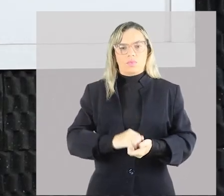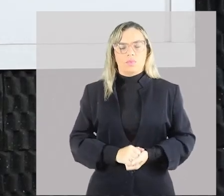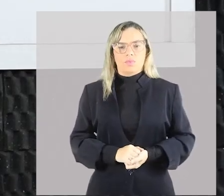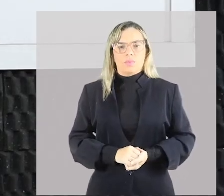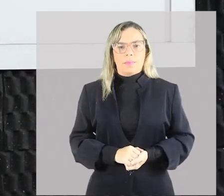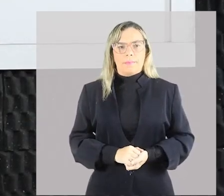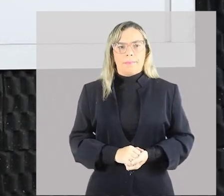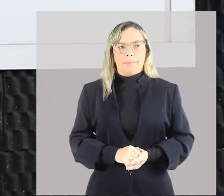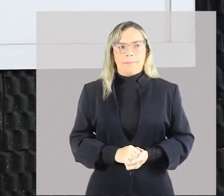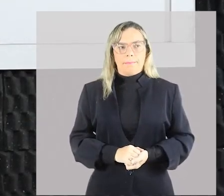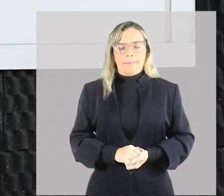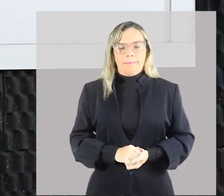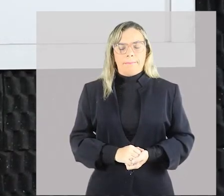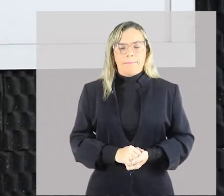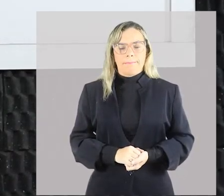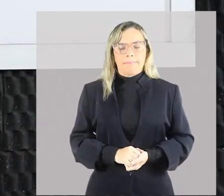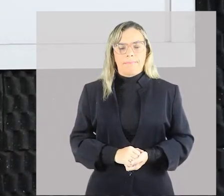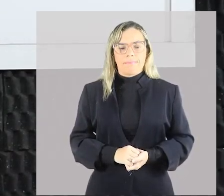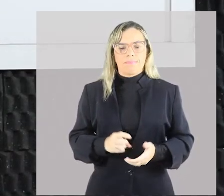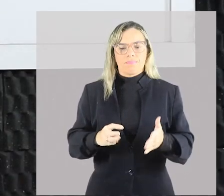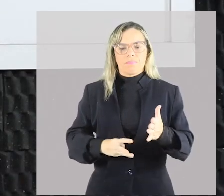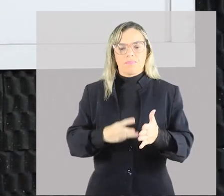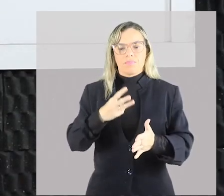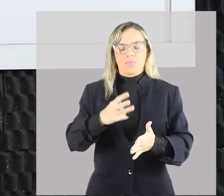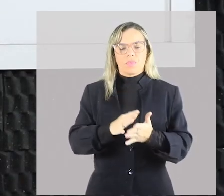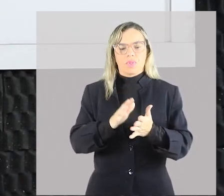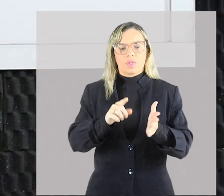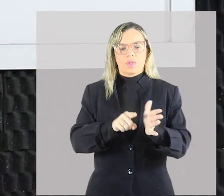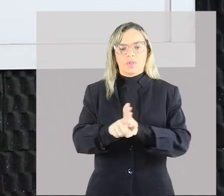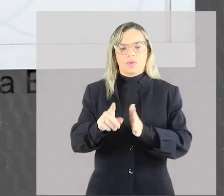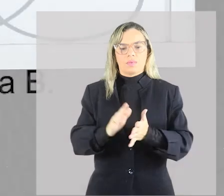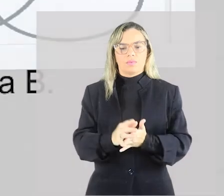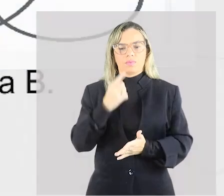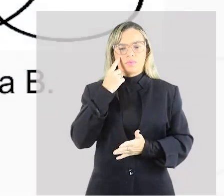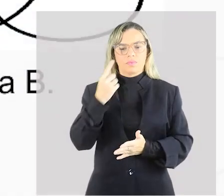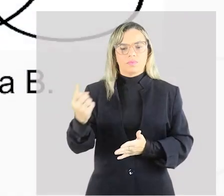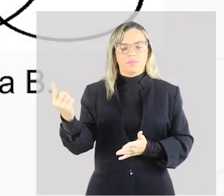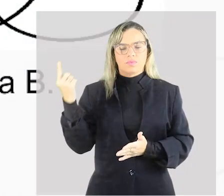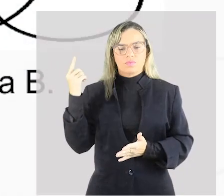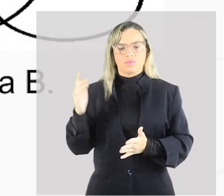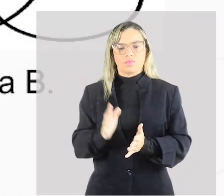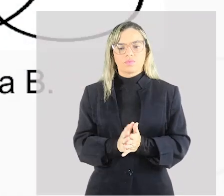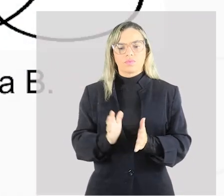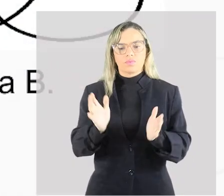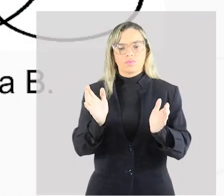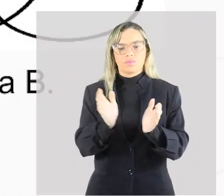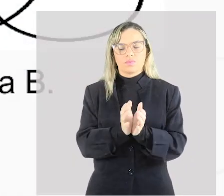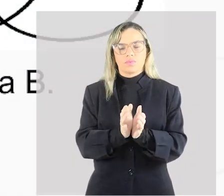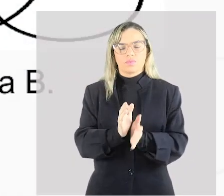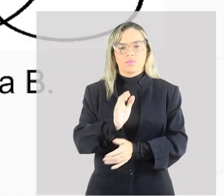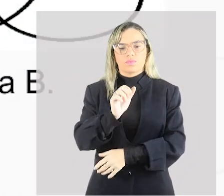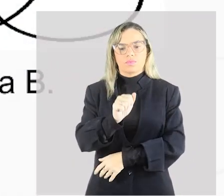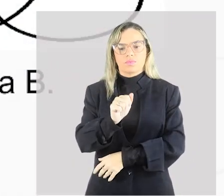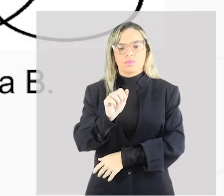Beleza, turminha? Vamos agora para a nossa terceira questão. Observe os conjuntos A, B e